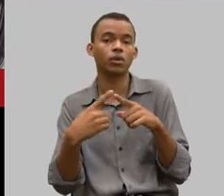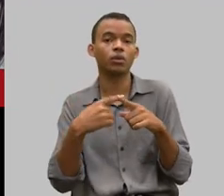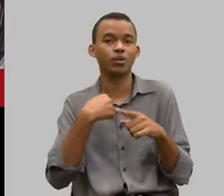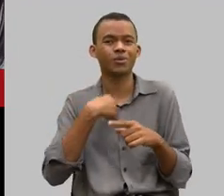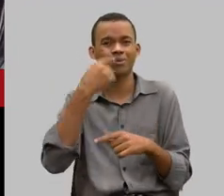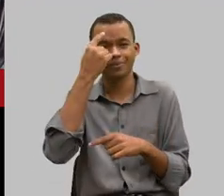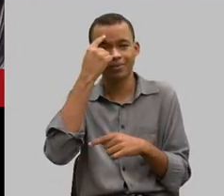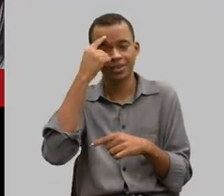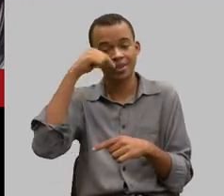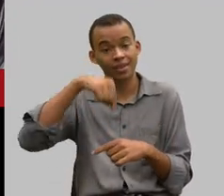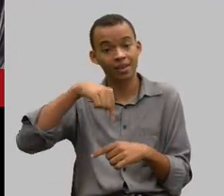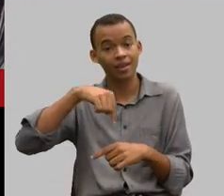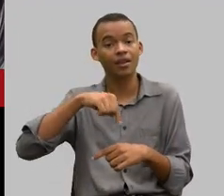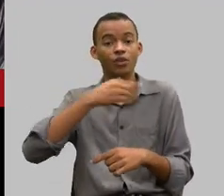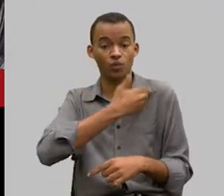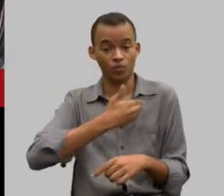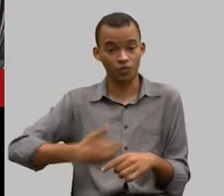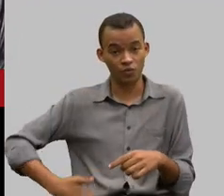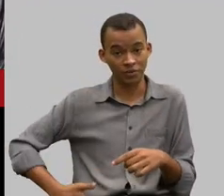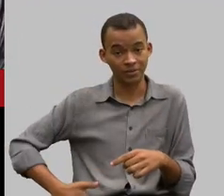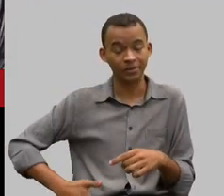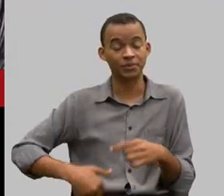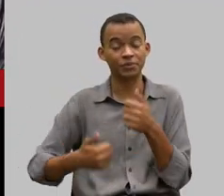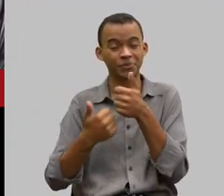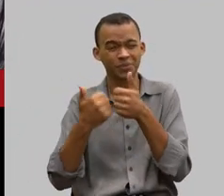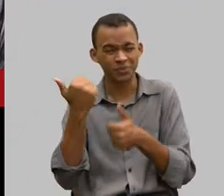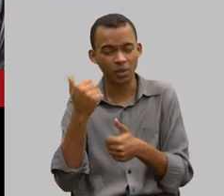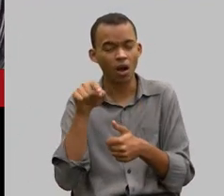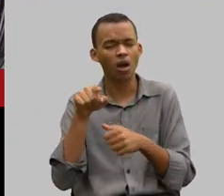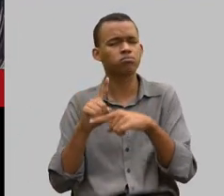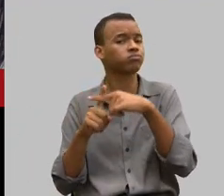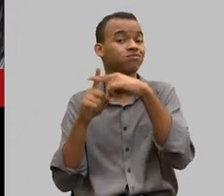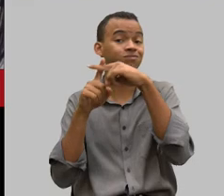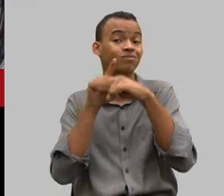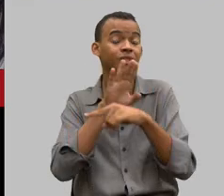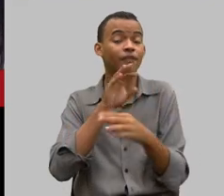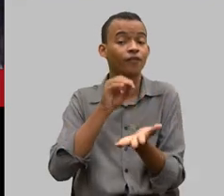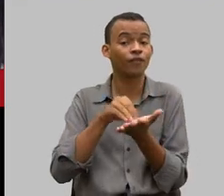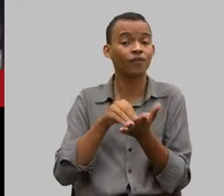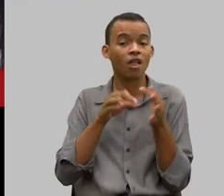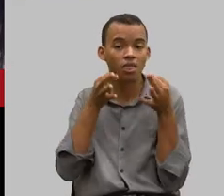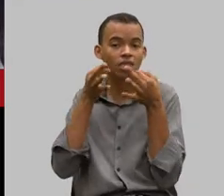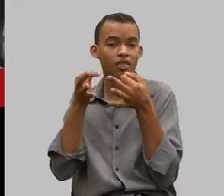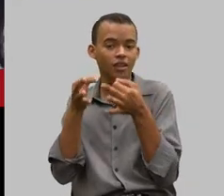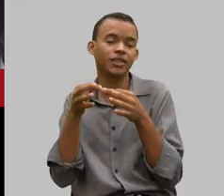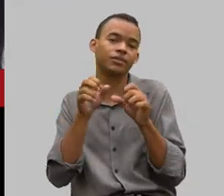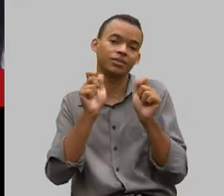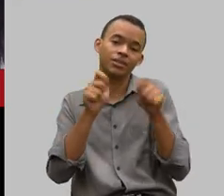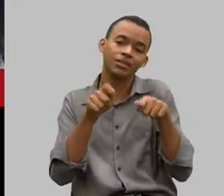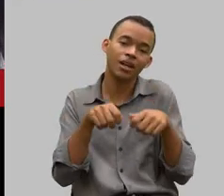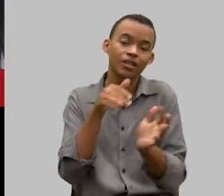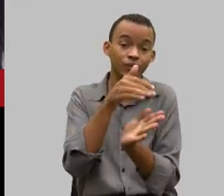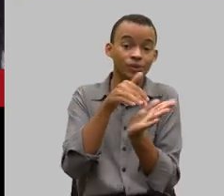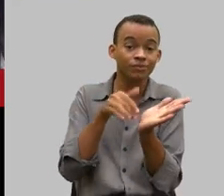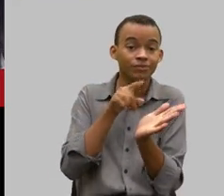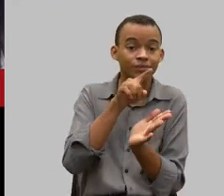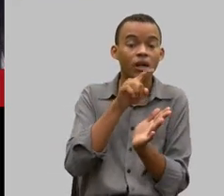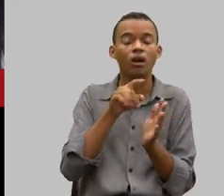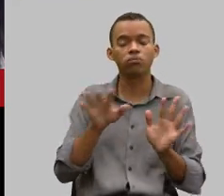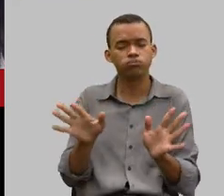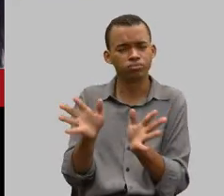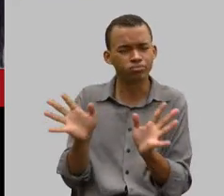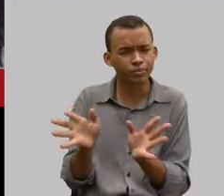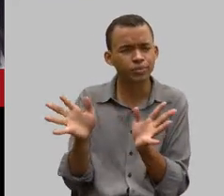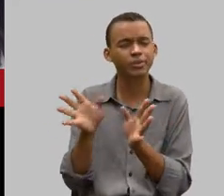explorada nesse governo é uma pauta positiva que o secretário Bernardo poderia explorar mais para agregar